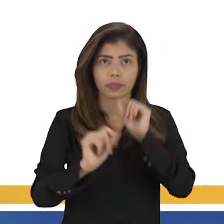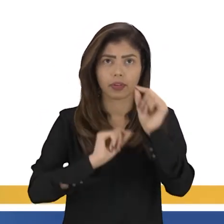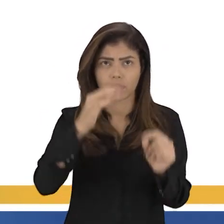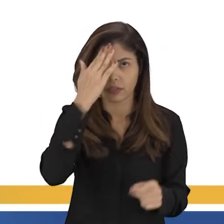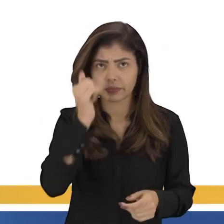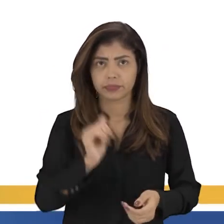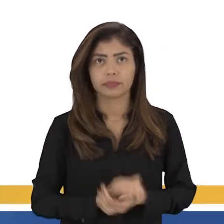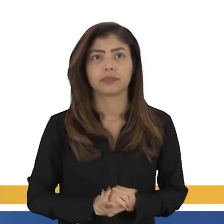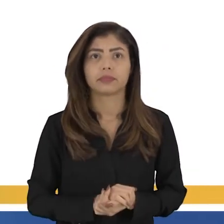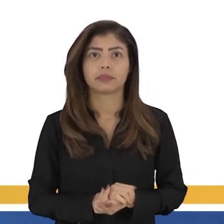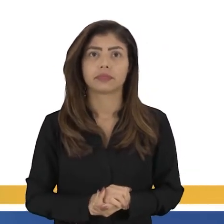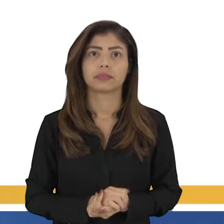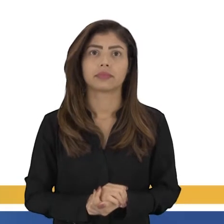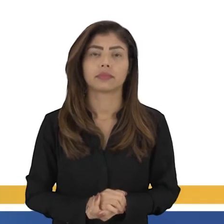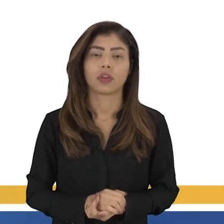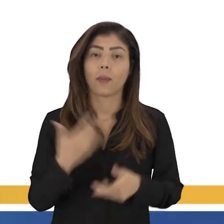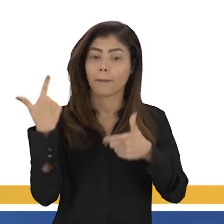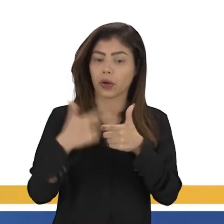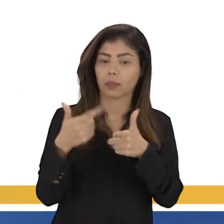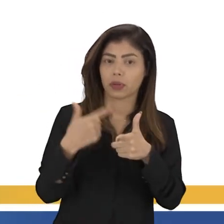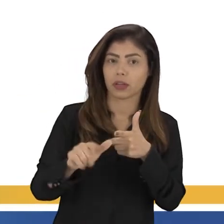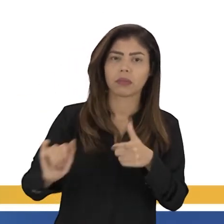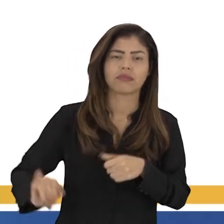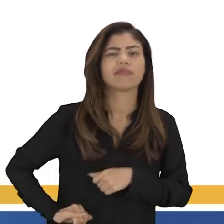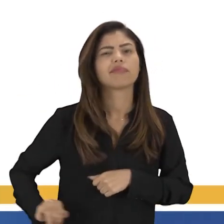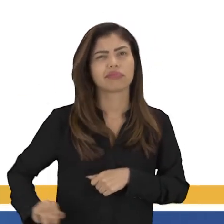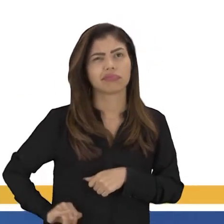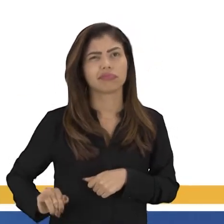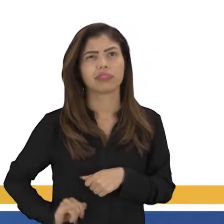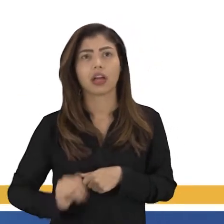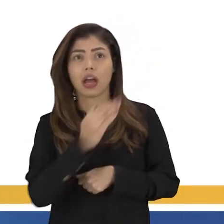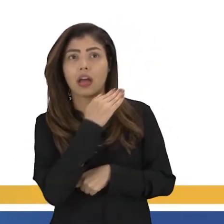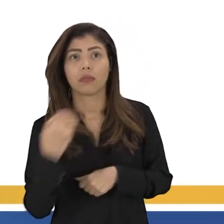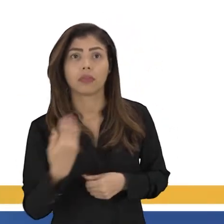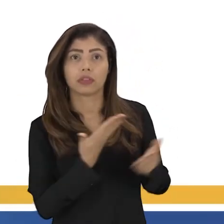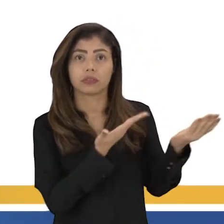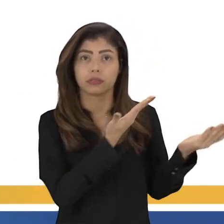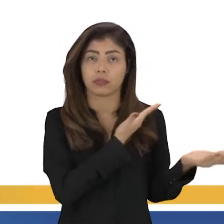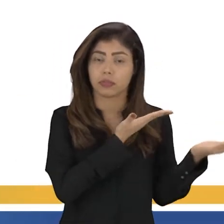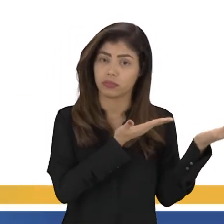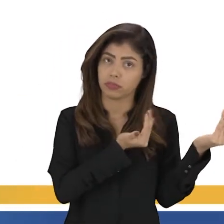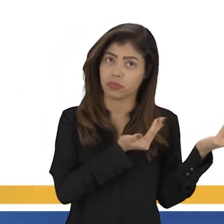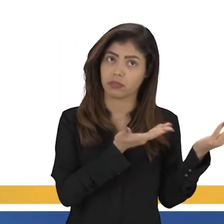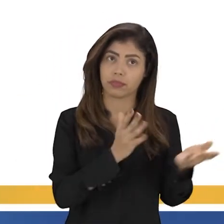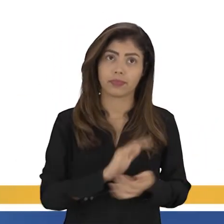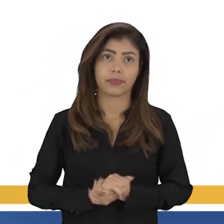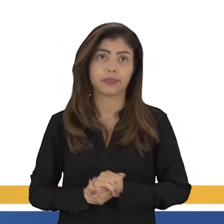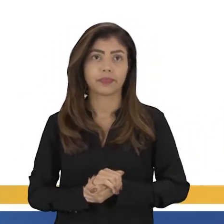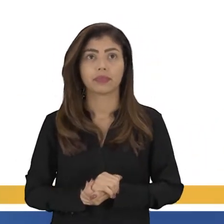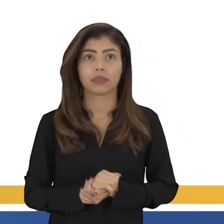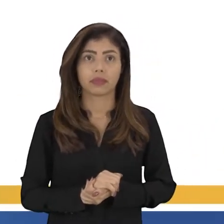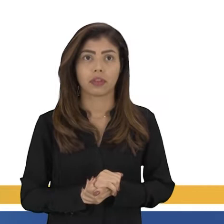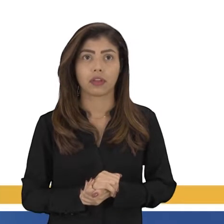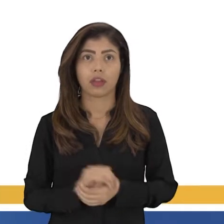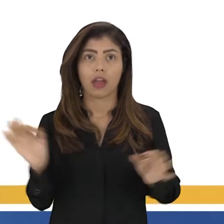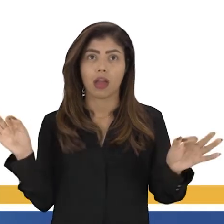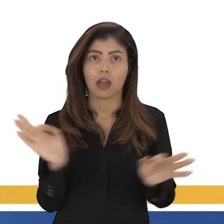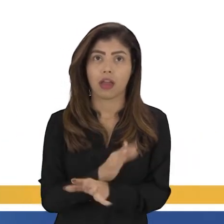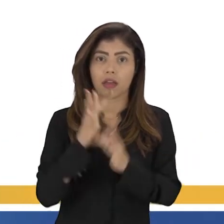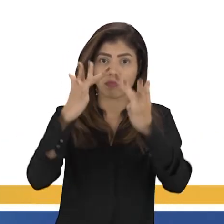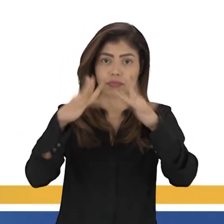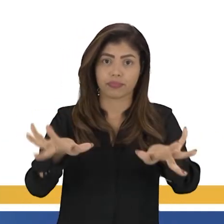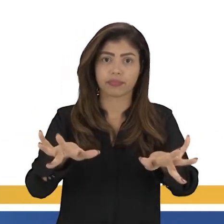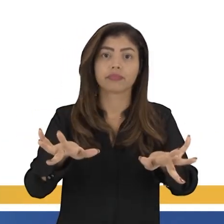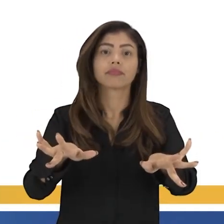eu saiba. A causa do sofrimento, pela morte precoce de um amigo jovem? Vamos ver. Pelo término de um